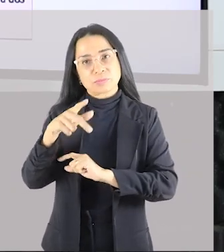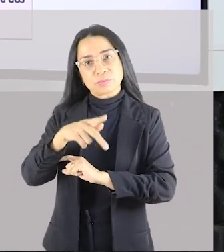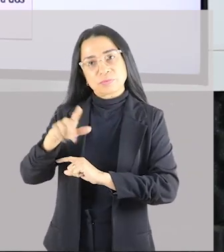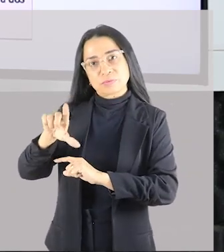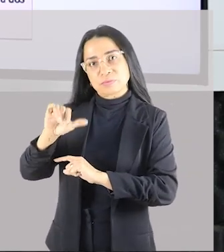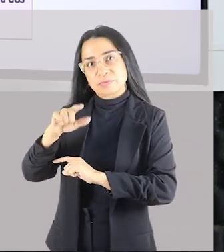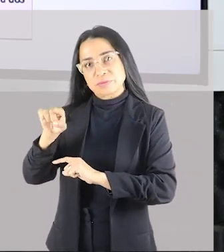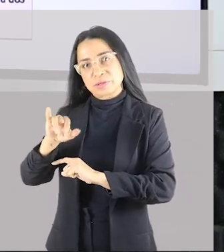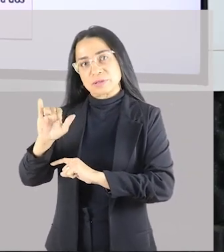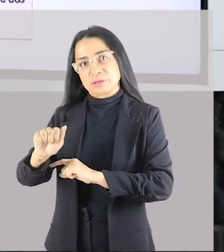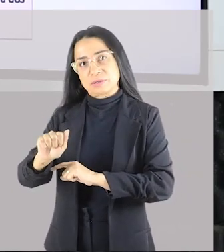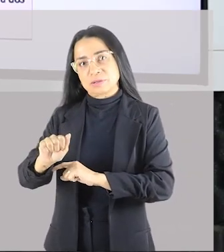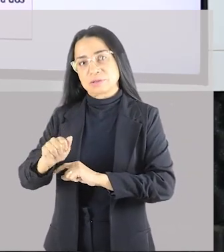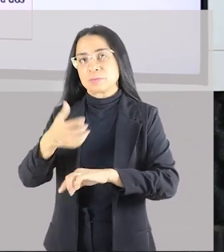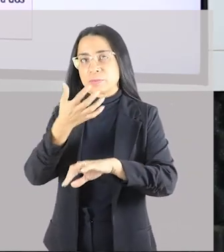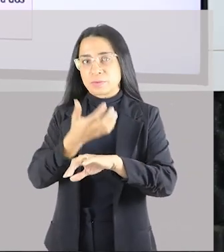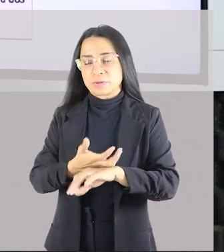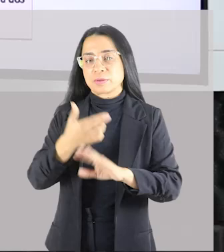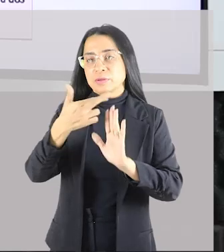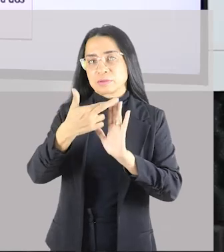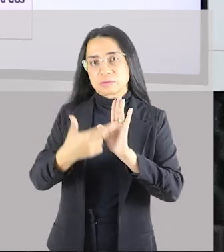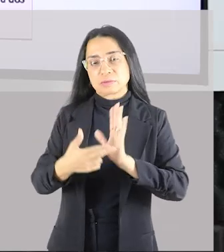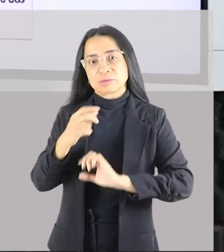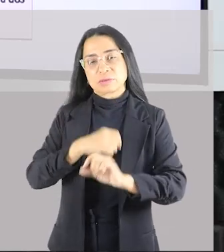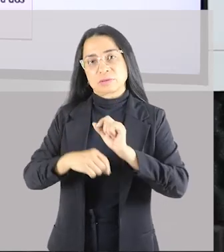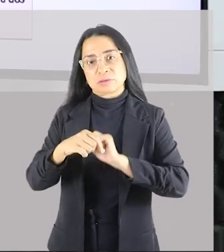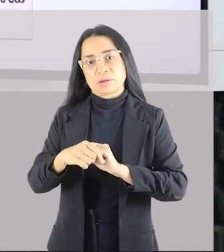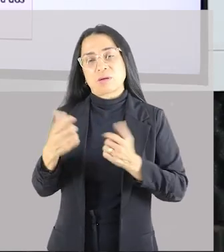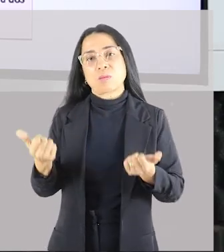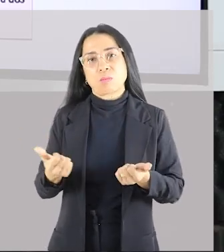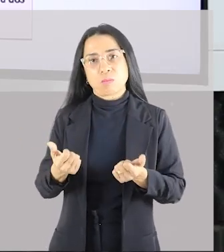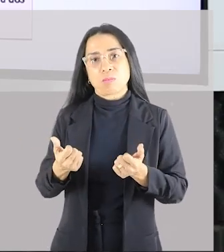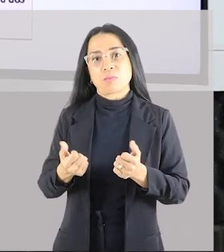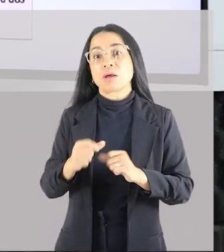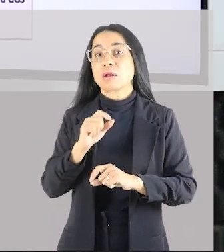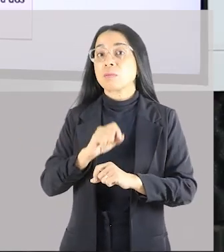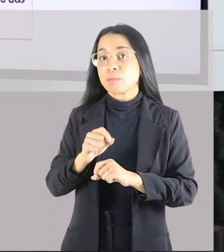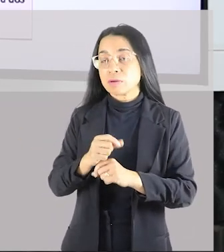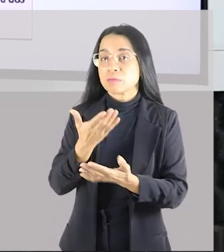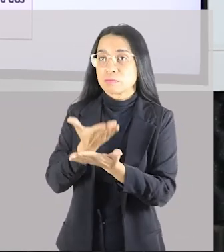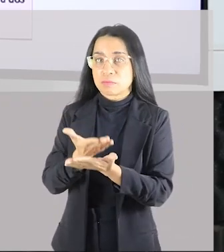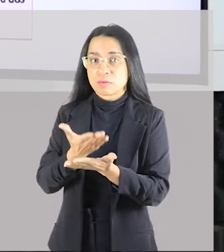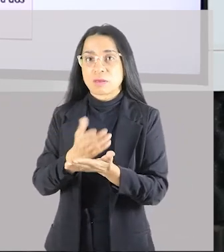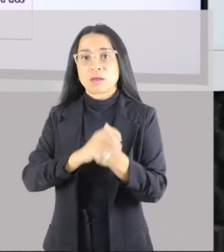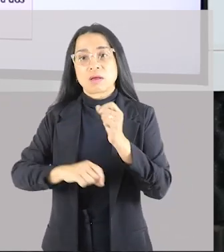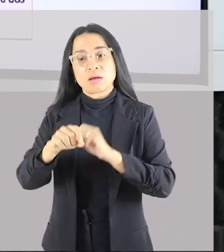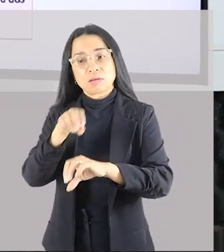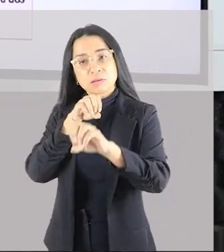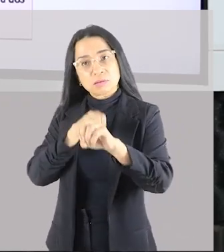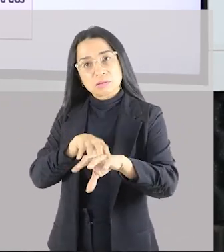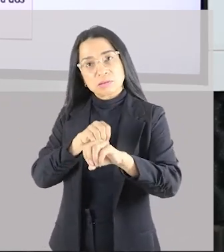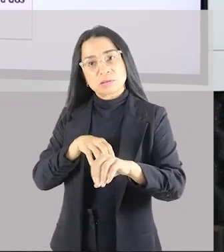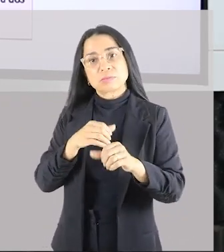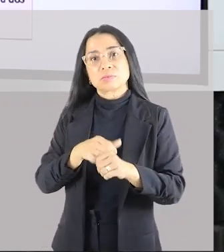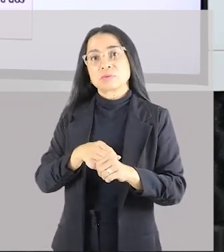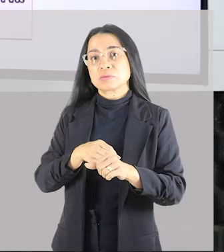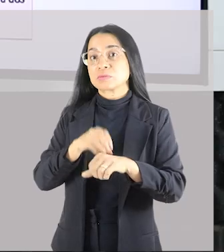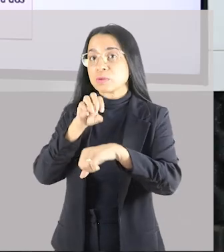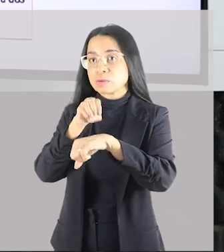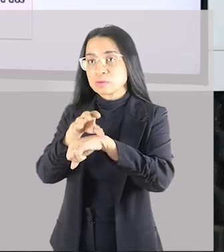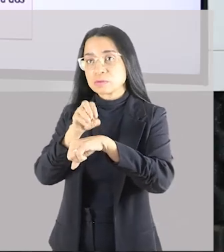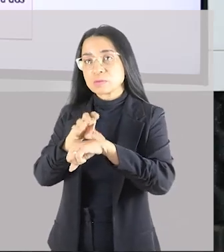Adriane, professora de redação, e estou aqui para mais um capítulo de ensinamento e de compartilhamento